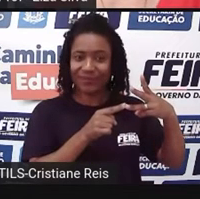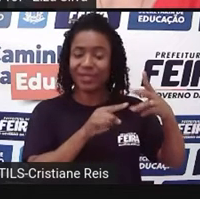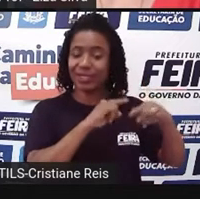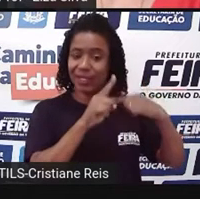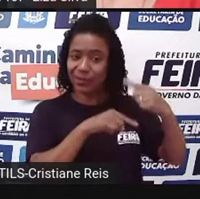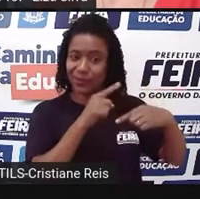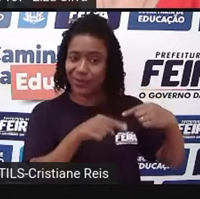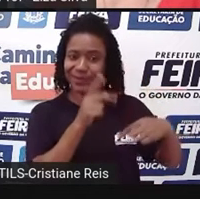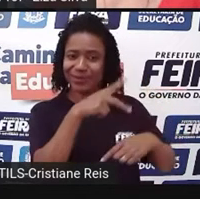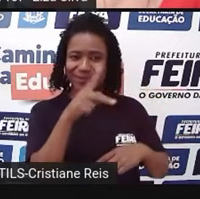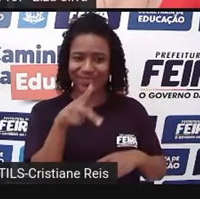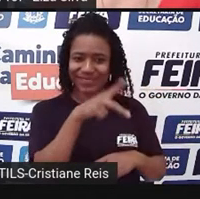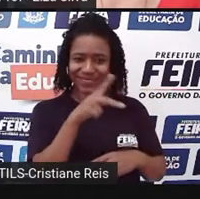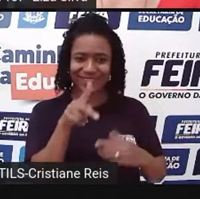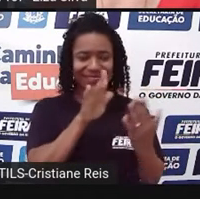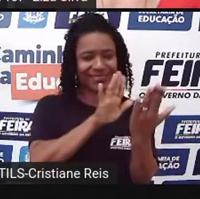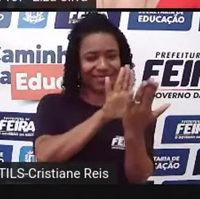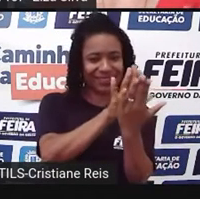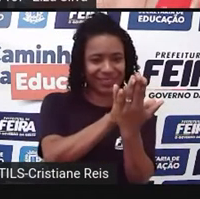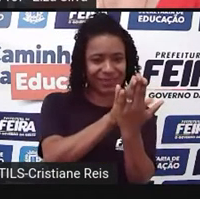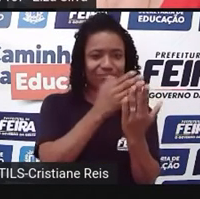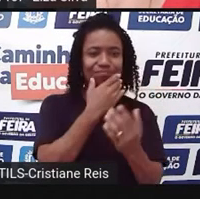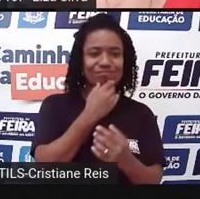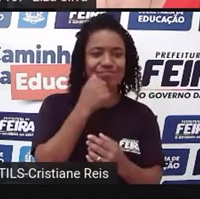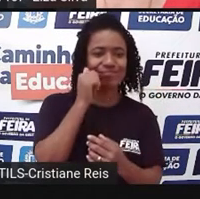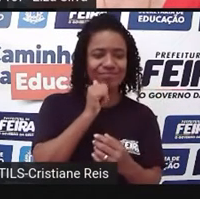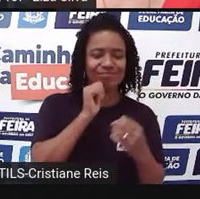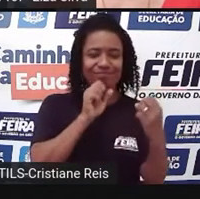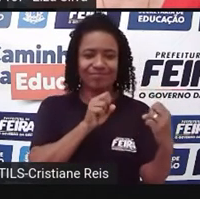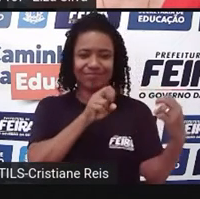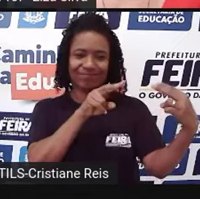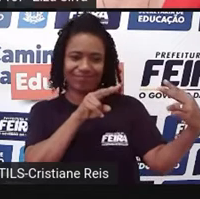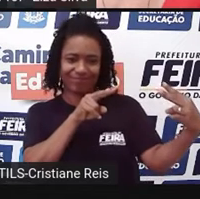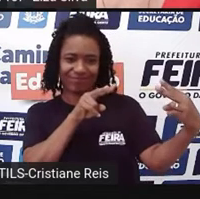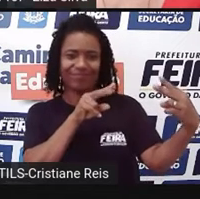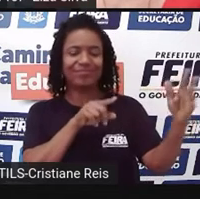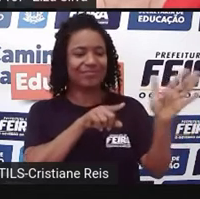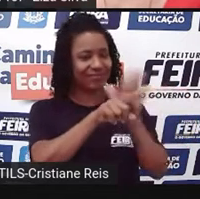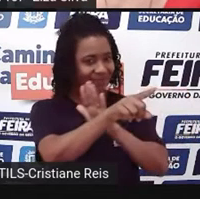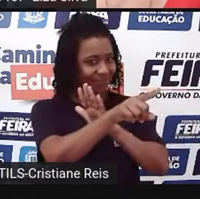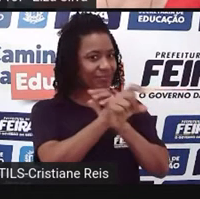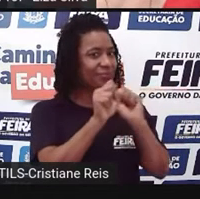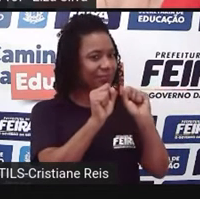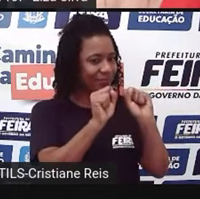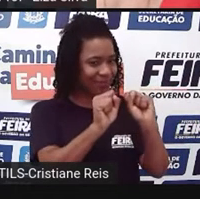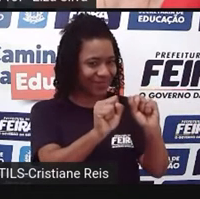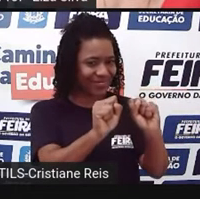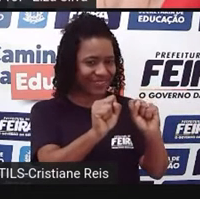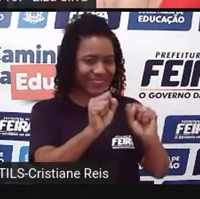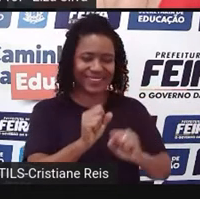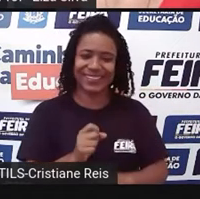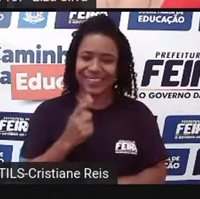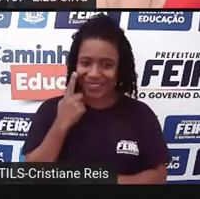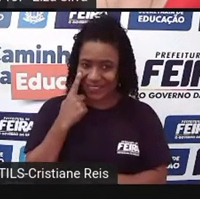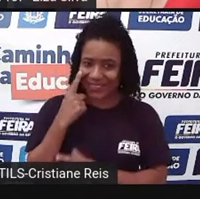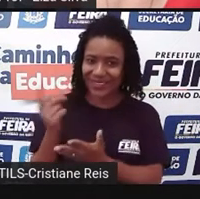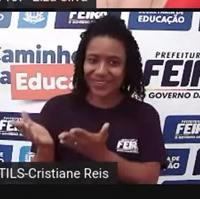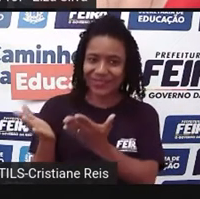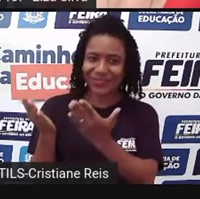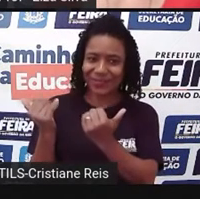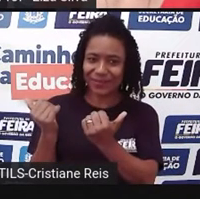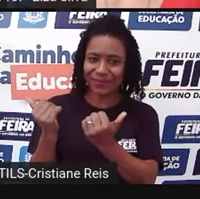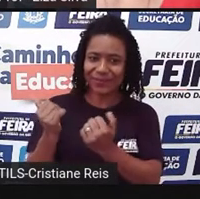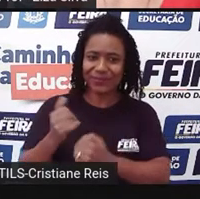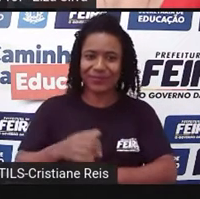tirá-las na primeira oportunidade que você tiver na sua aula de inglês ok sou eu